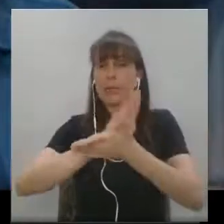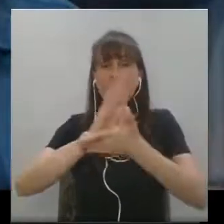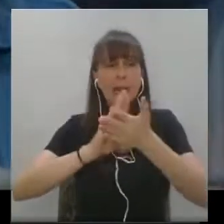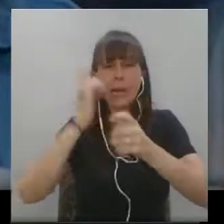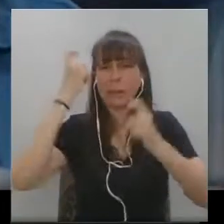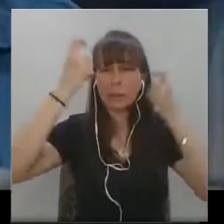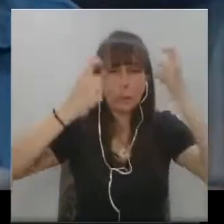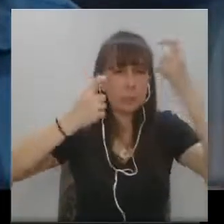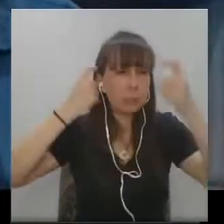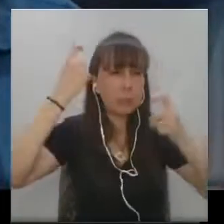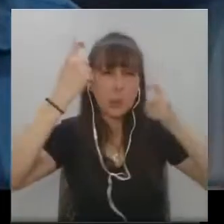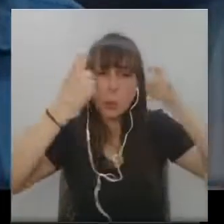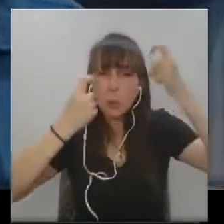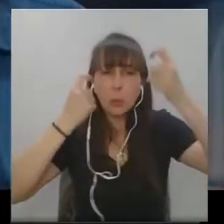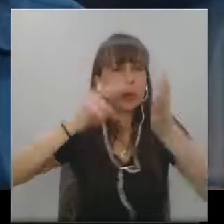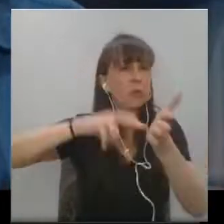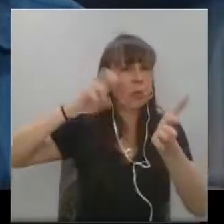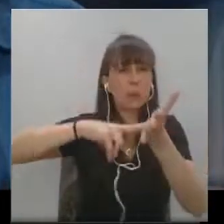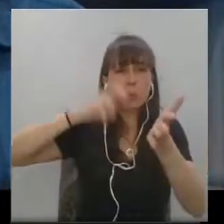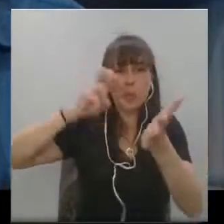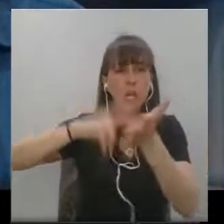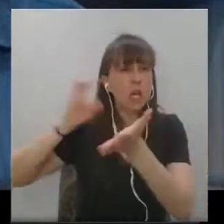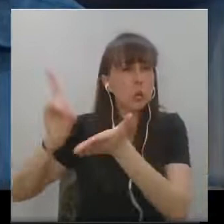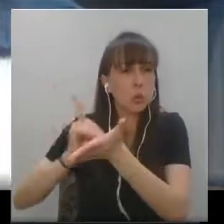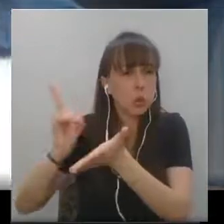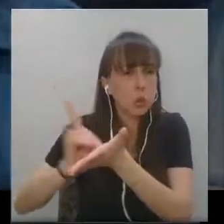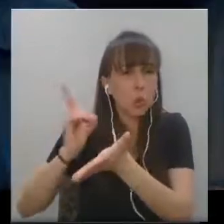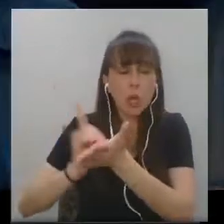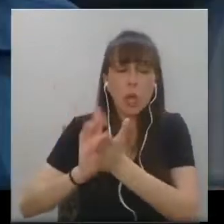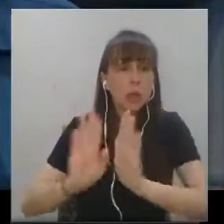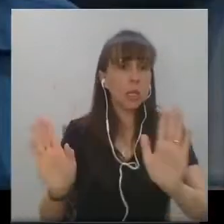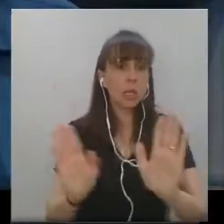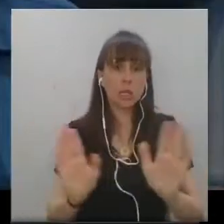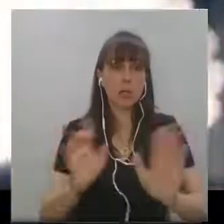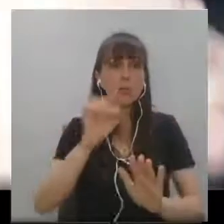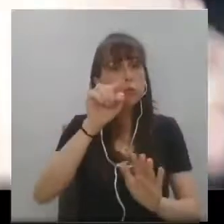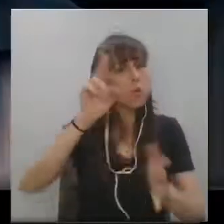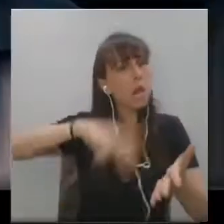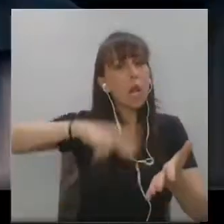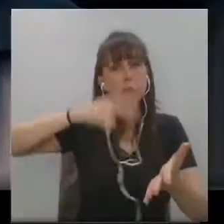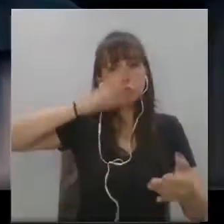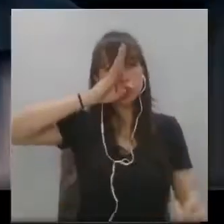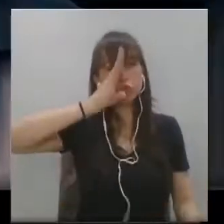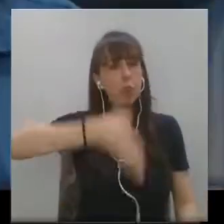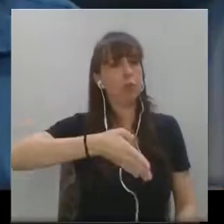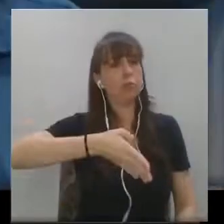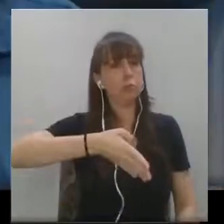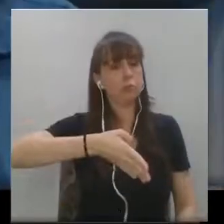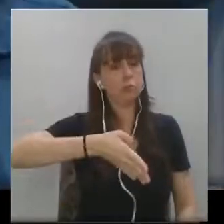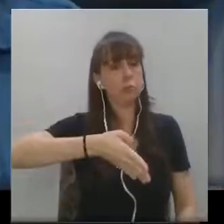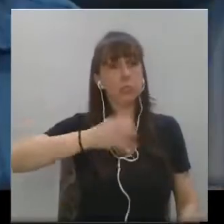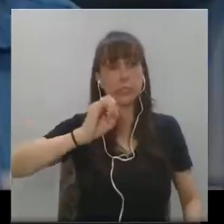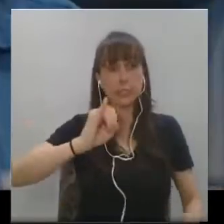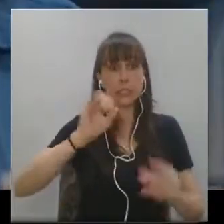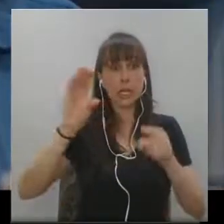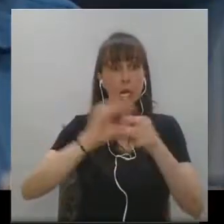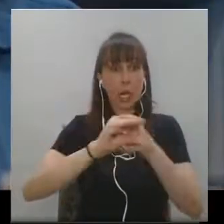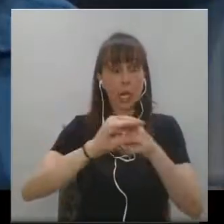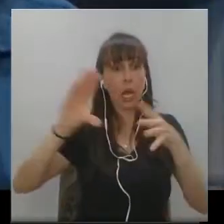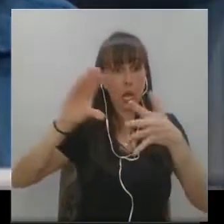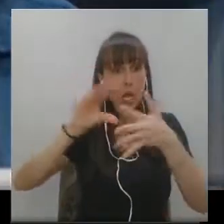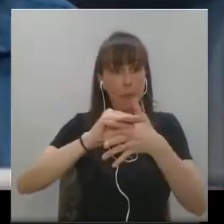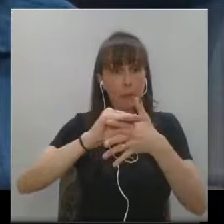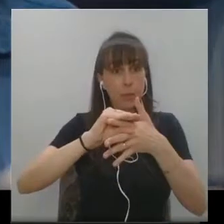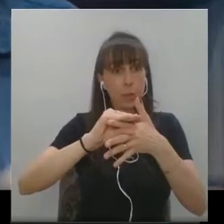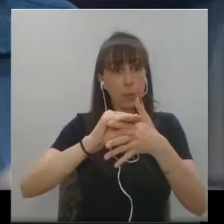vocabulário, com um dicionário, com qualquer coisa do tipo. Simplesmente leia o capítulo, se for um capítulo pequeno, né? Mas se for um